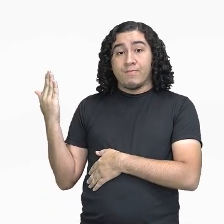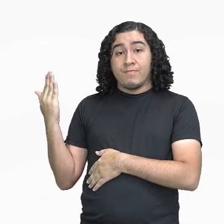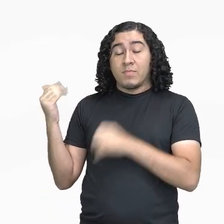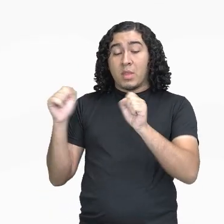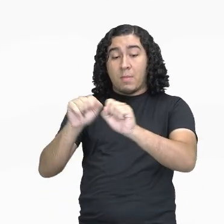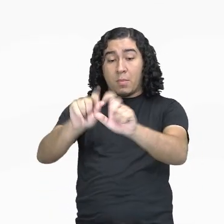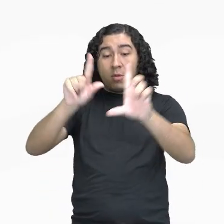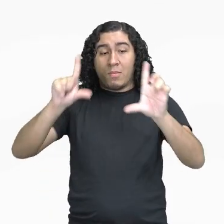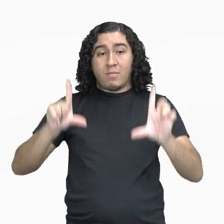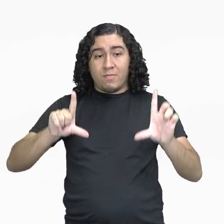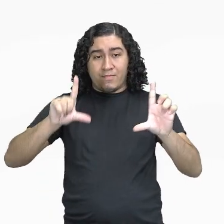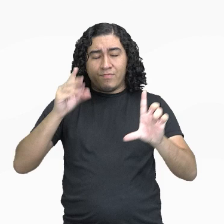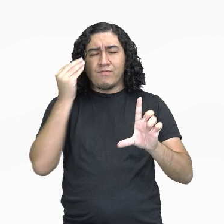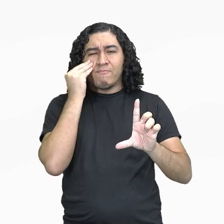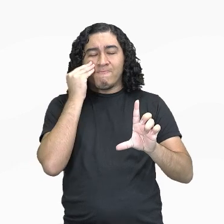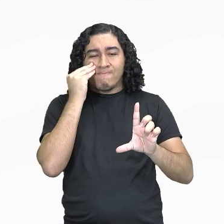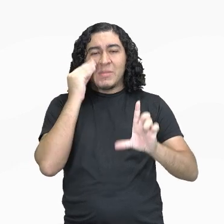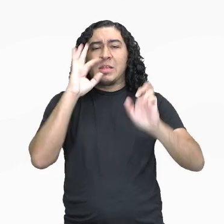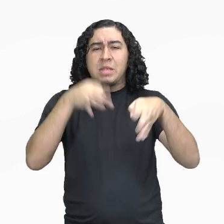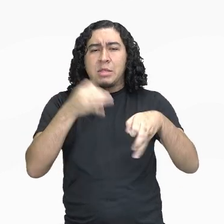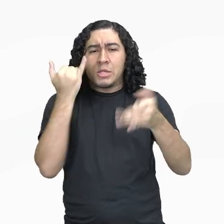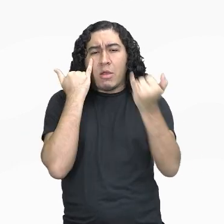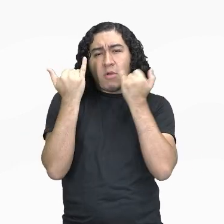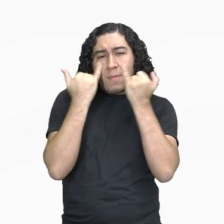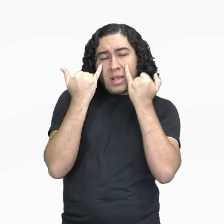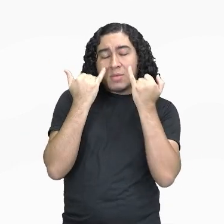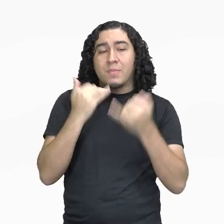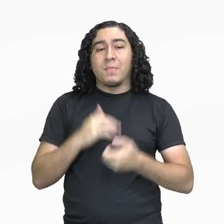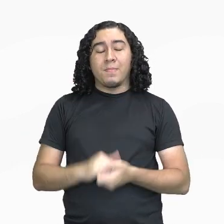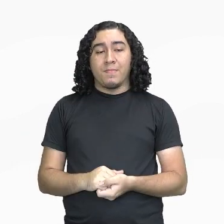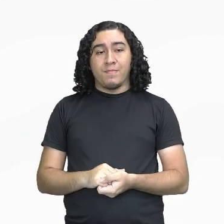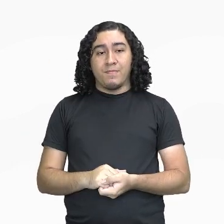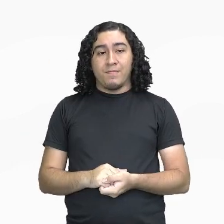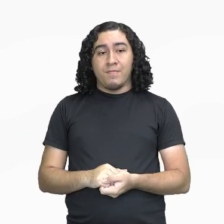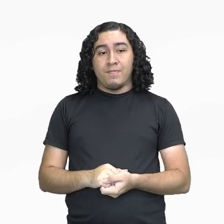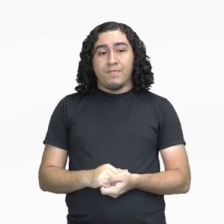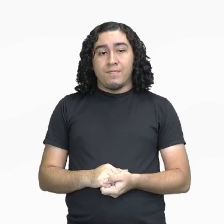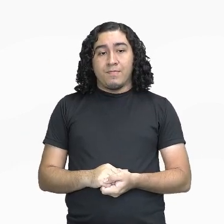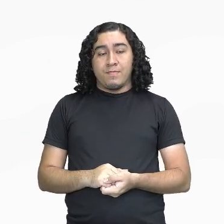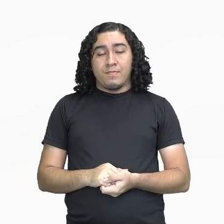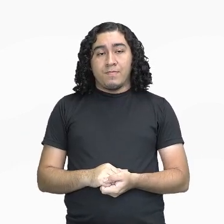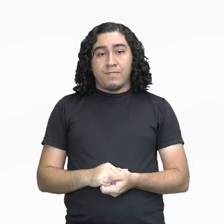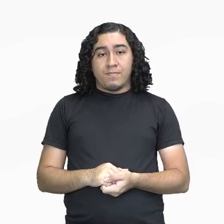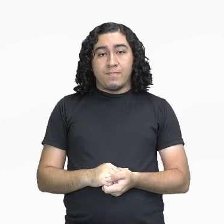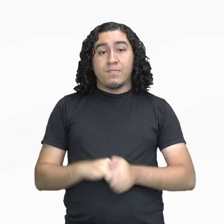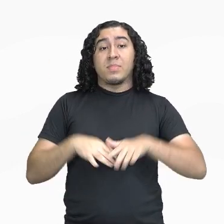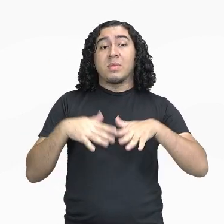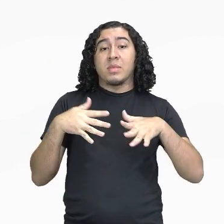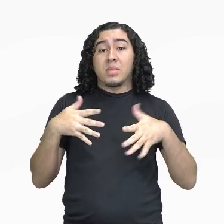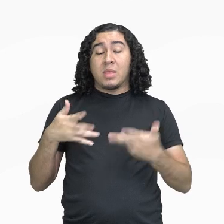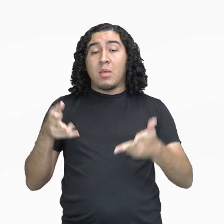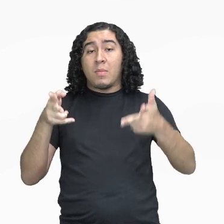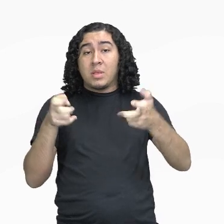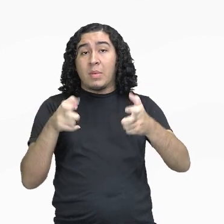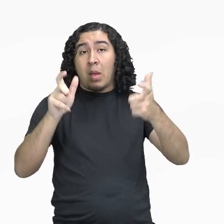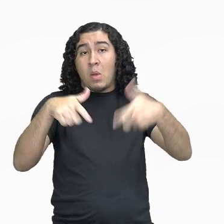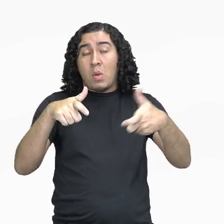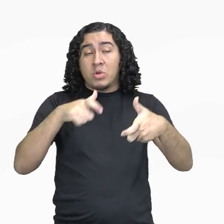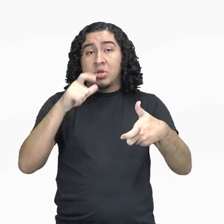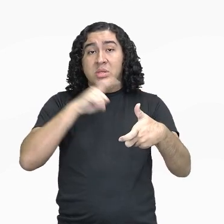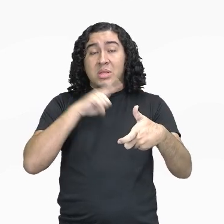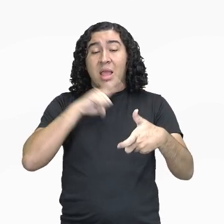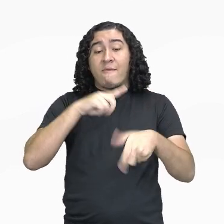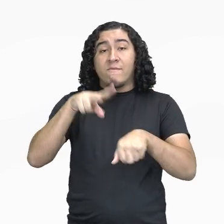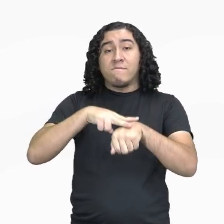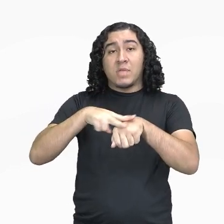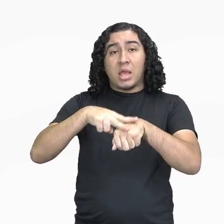aí para vocês, tá, de forma mais clara, para que vocês possam acompanhar. Então, a maior parte nós estamos vendo que está aí na Amazônia Brasileira,